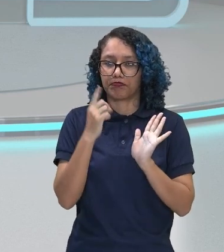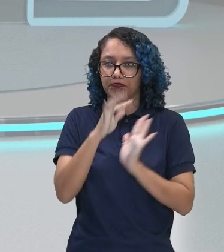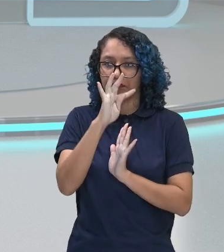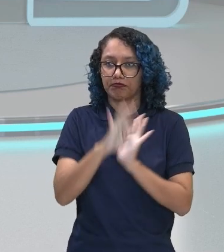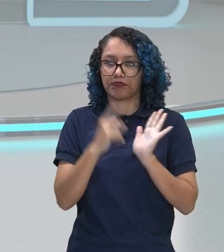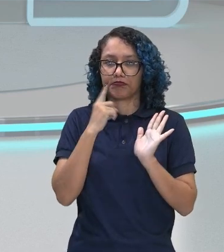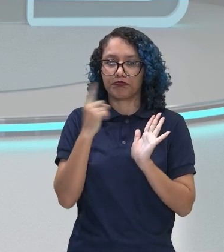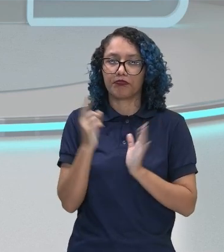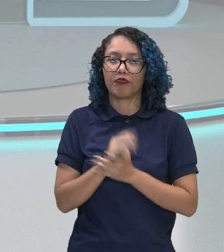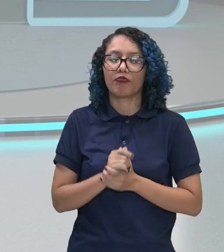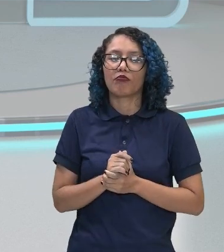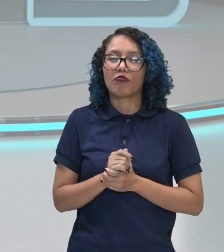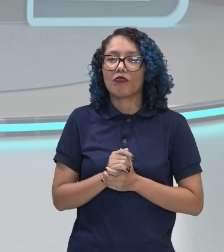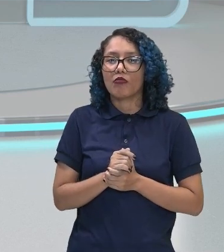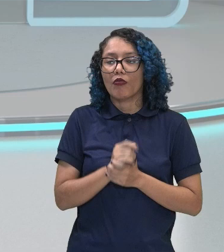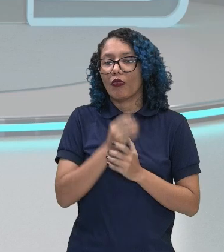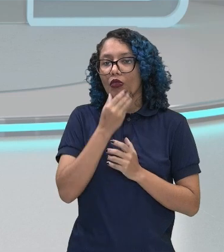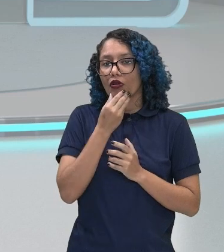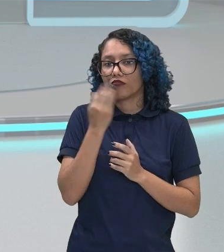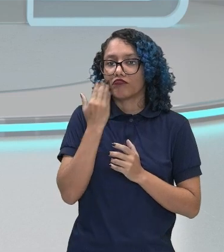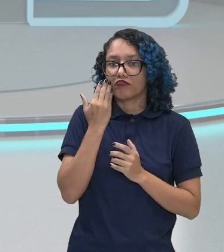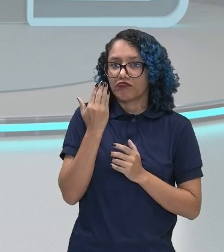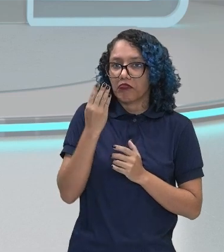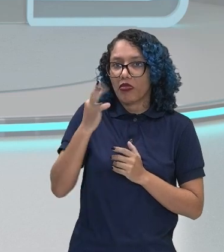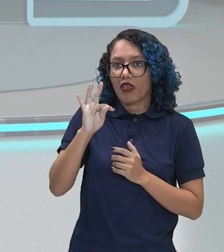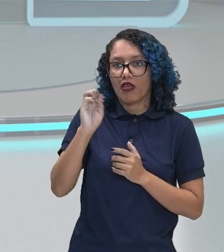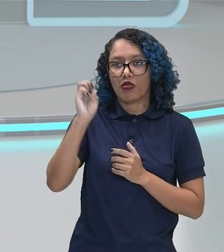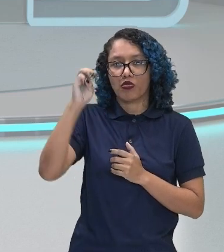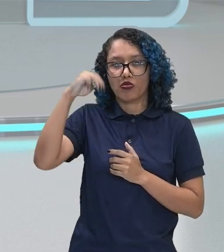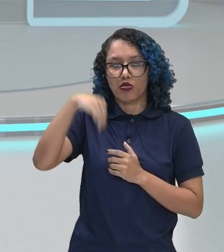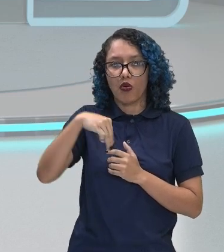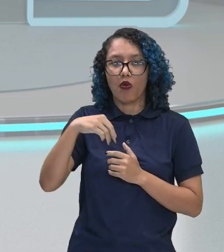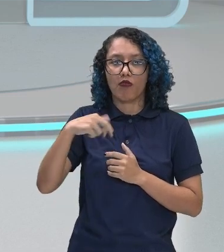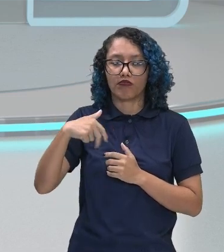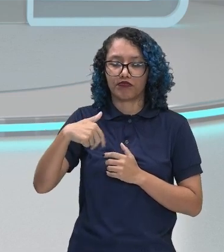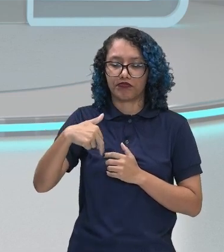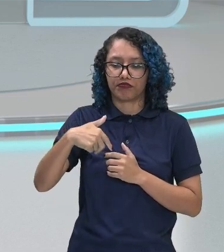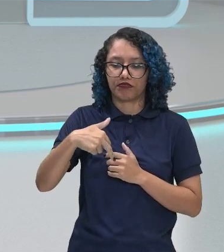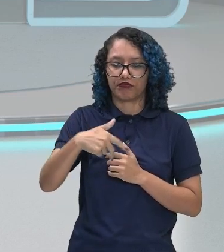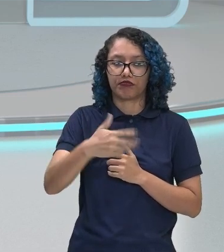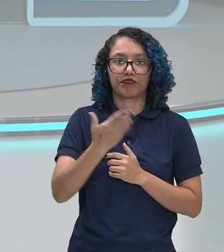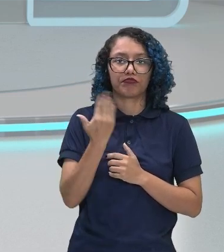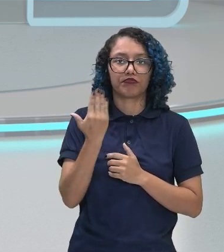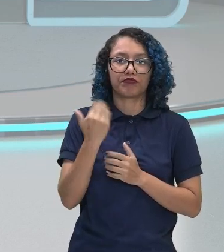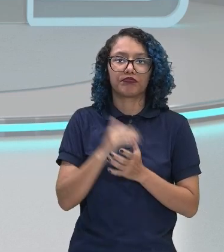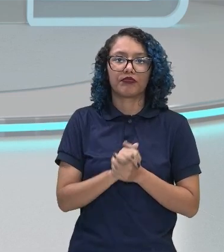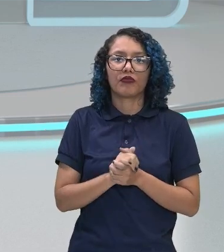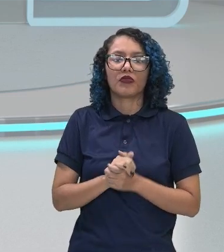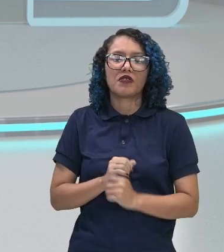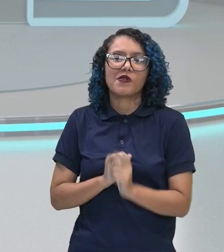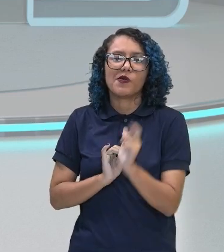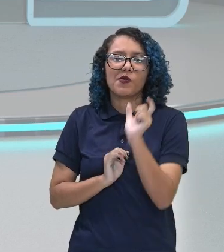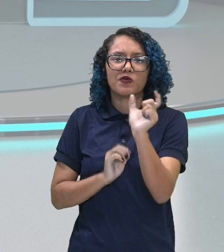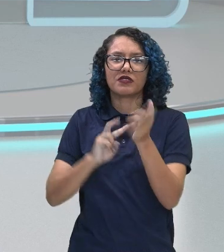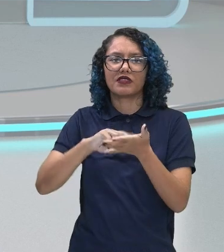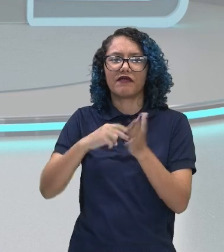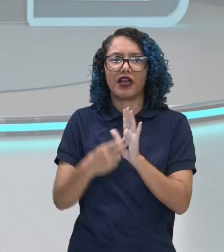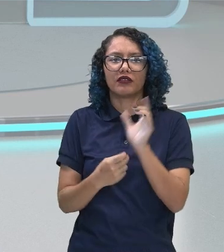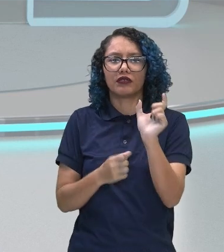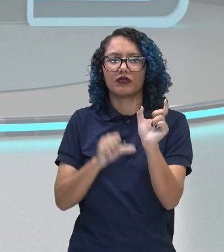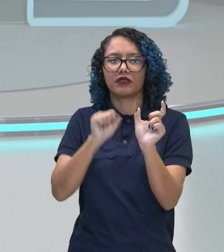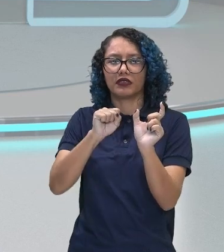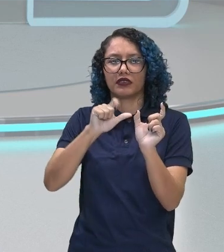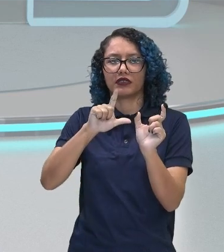o passado do verbo to walk, que é caminhar. Slowly, qual é o significado desse advérbio slowly? Olha